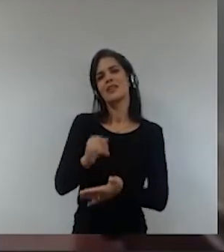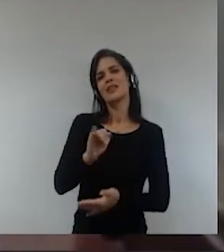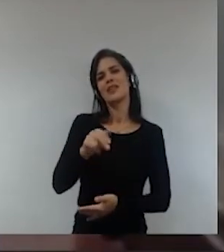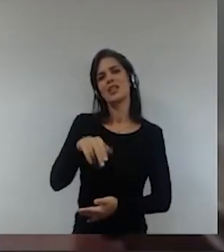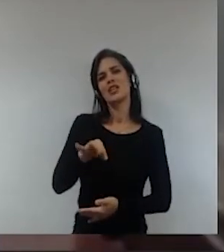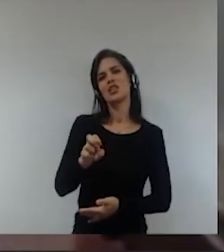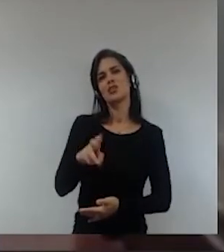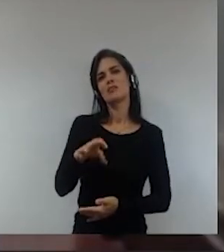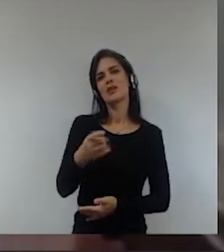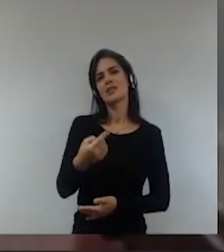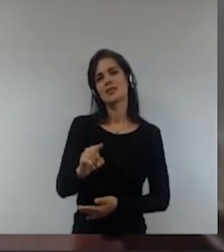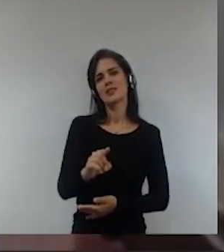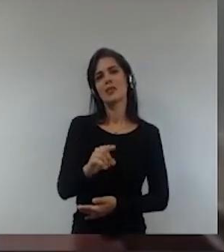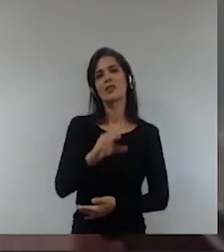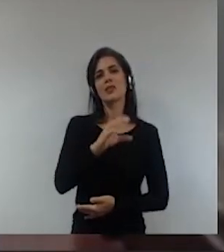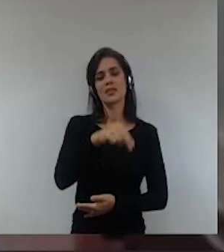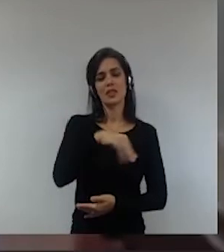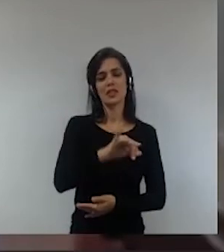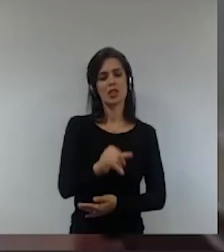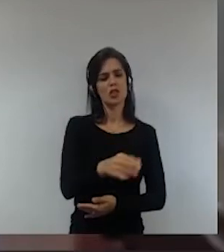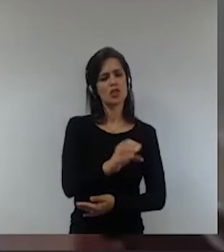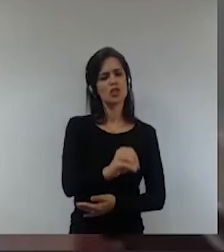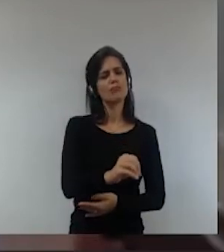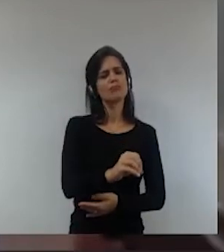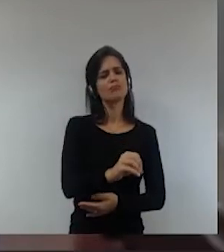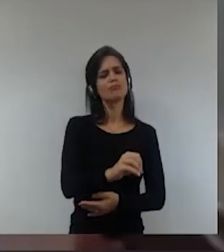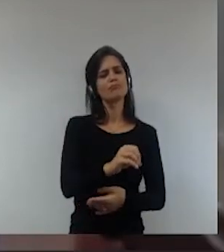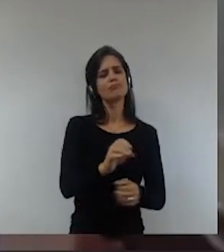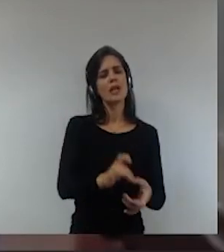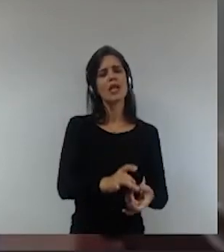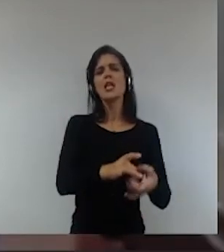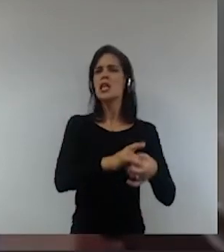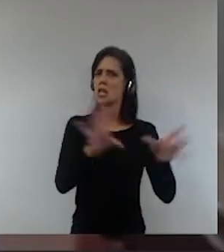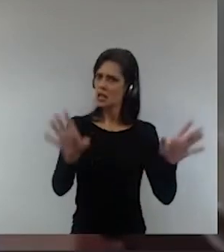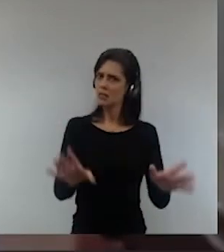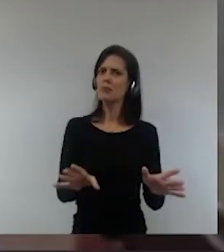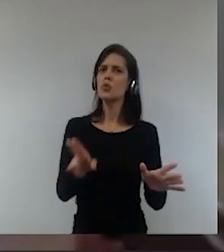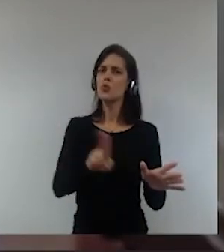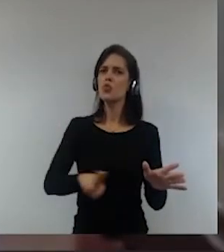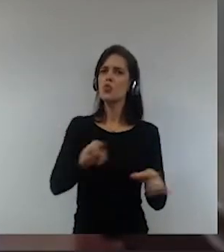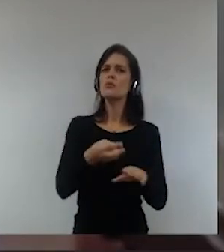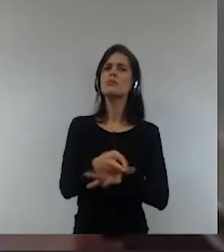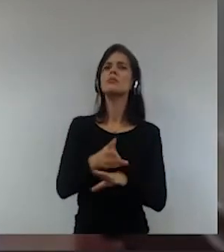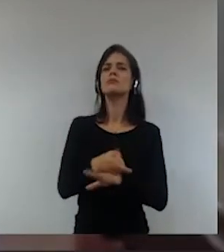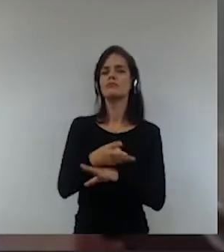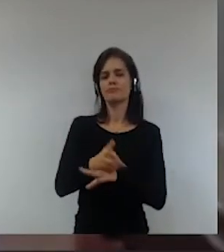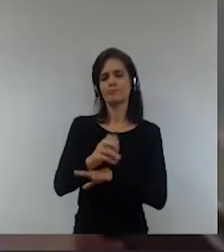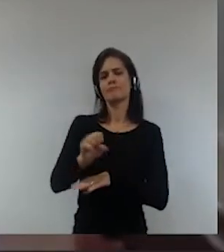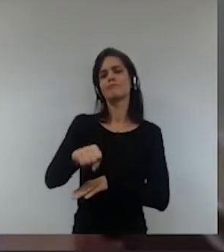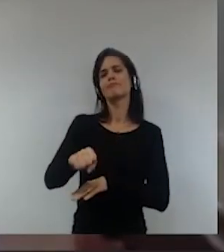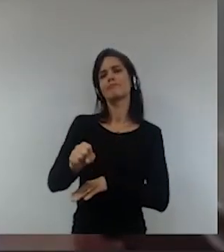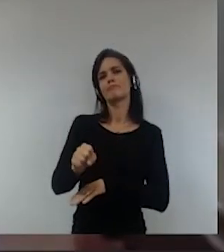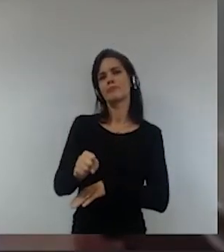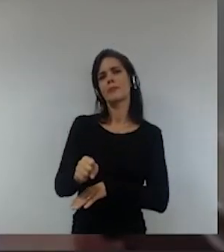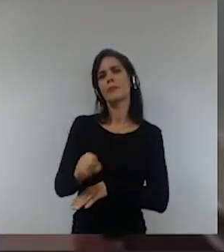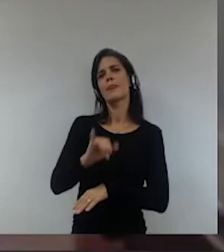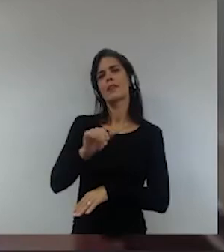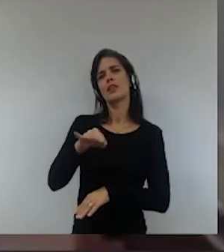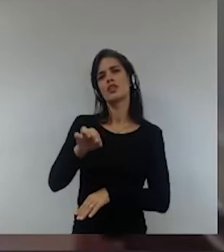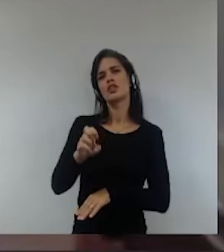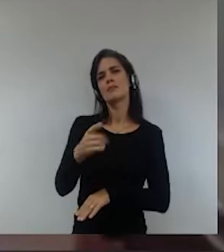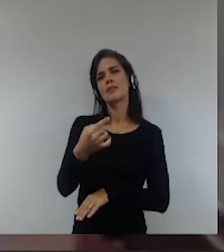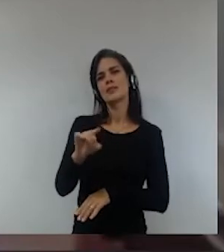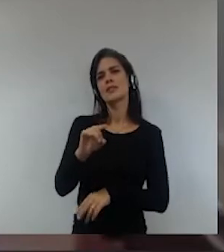O CNJ, consultado a respeito disso, permitiu, então, a utilização do WhatsApp para as intimações e